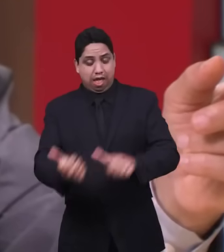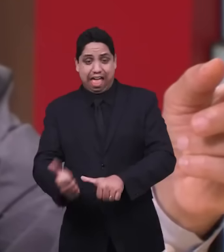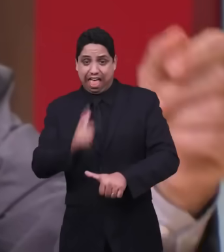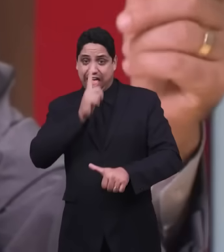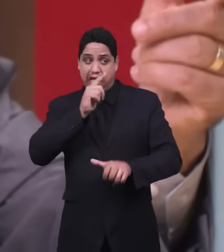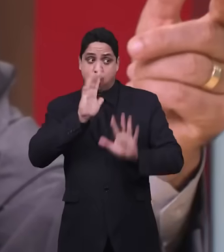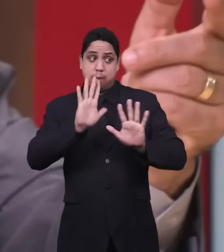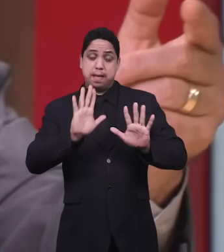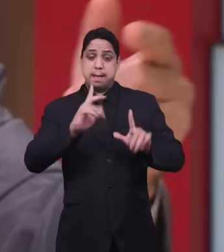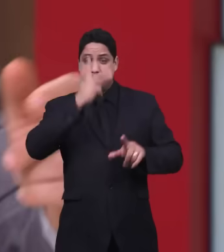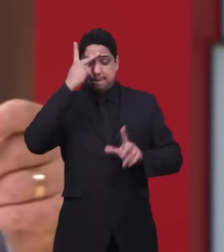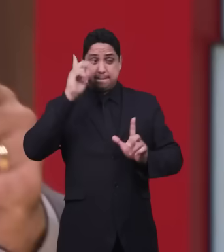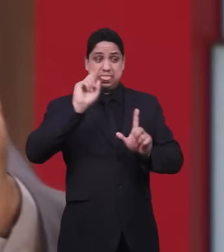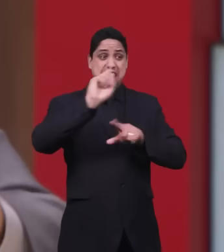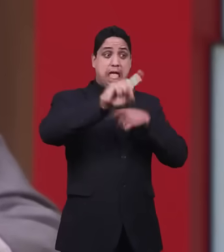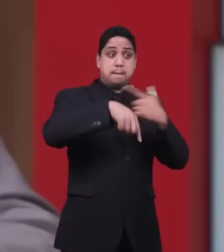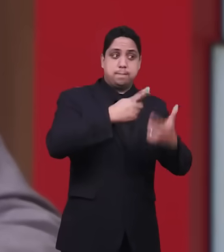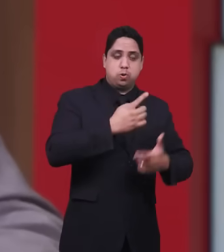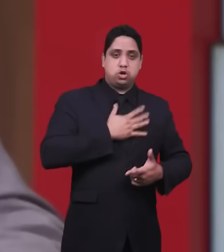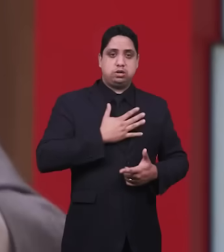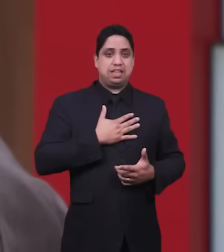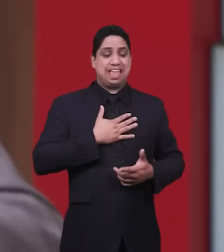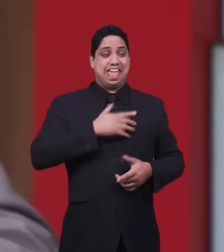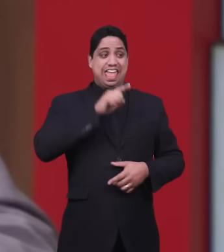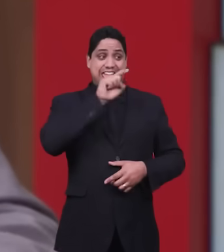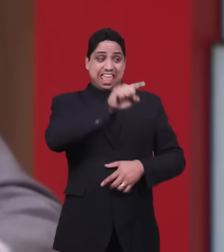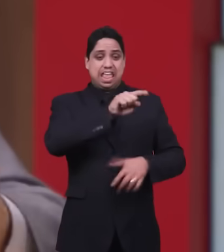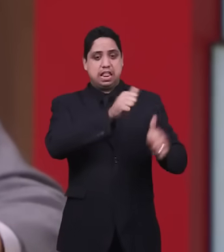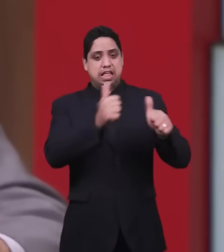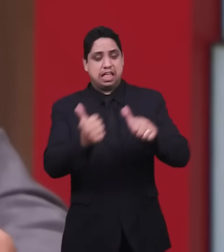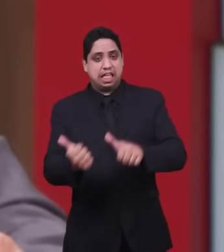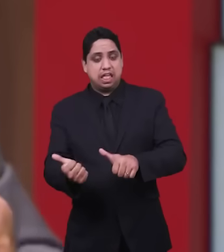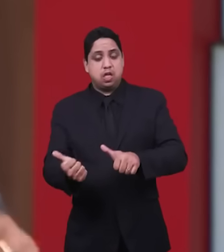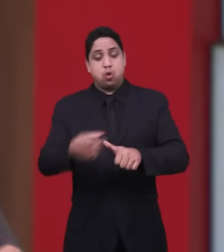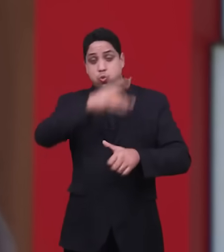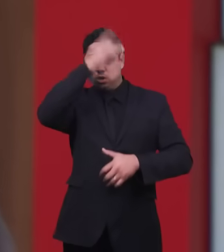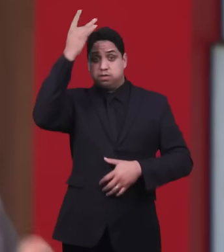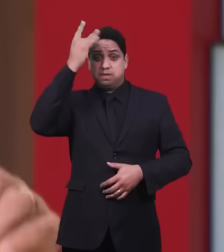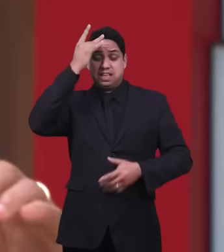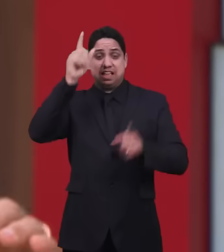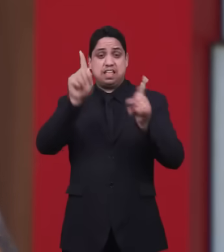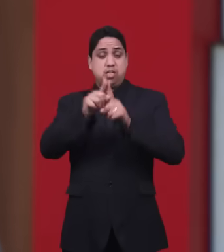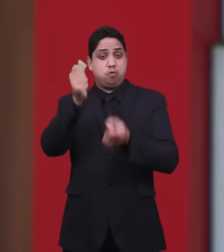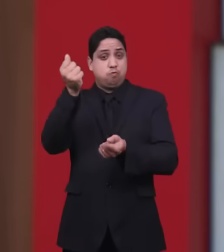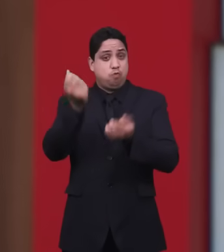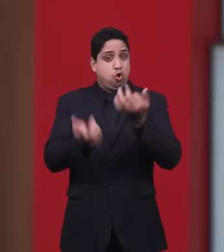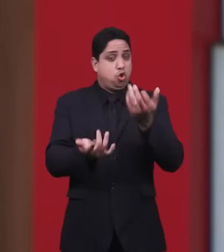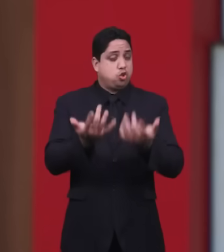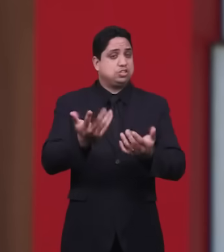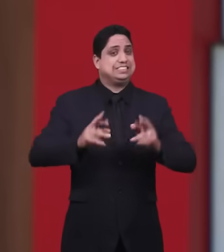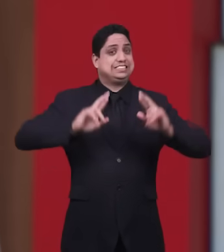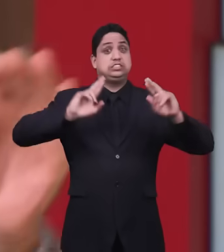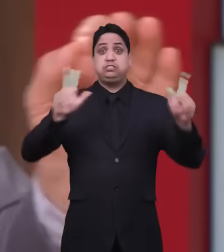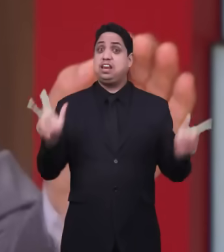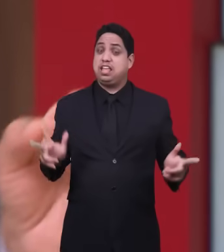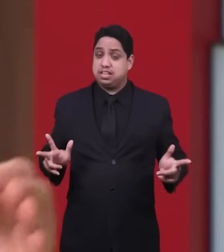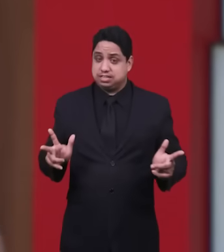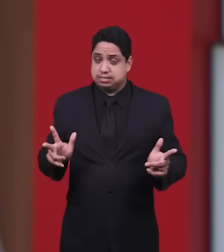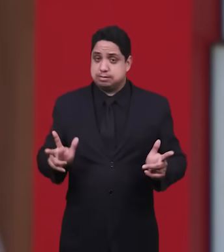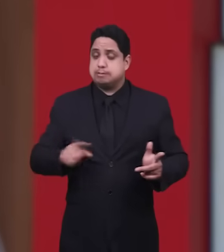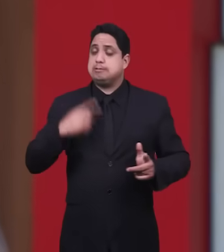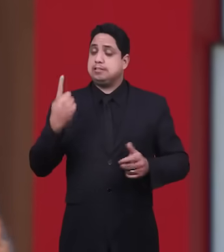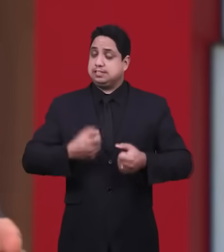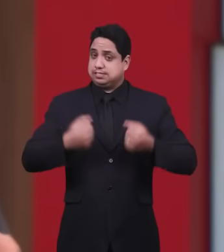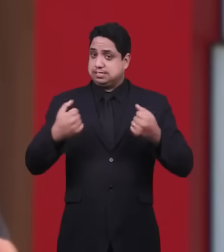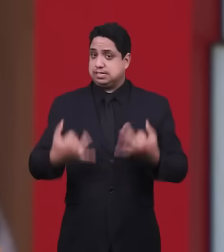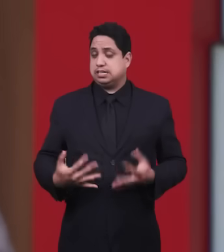mim, ele os batizará com o Espírito Santo e com fogo. Ou seja, é totalmente distinto aquilo que nós falamos.